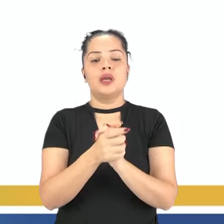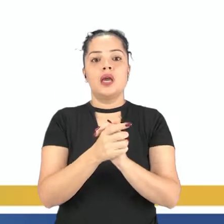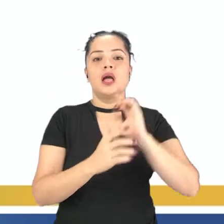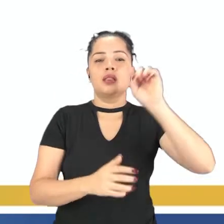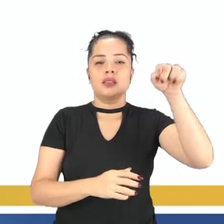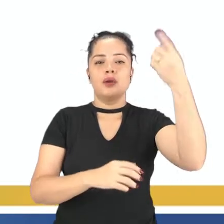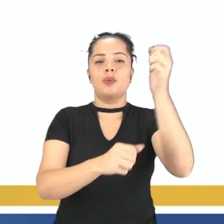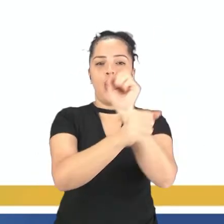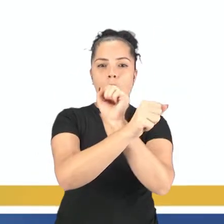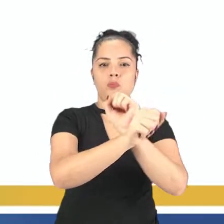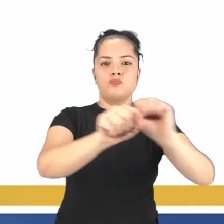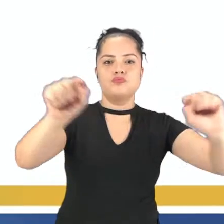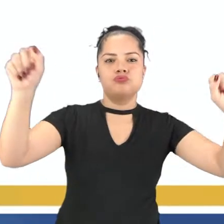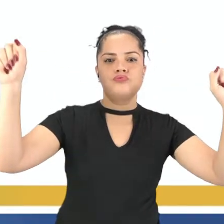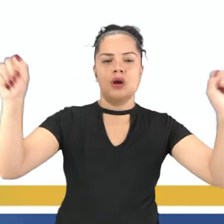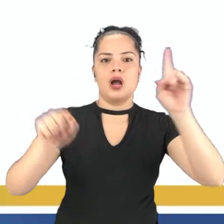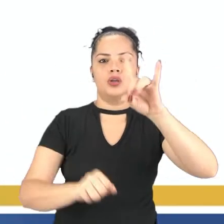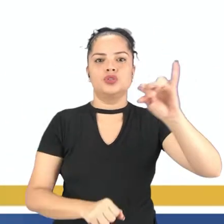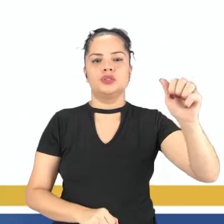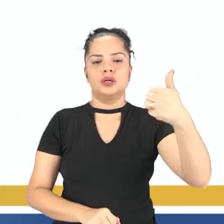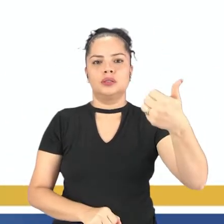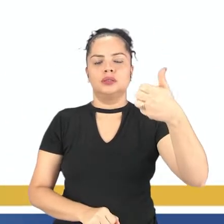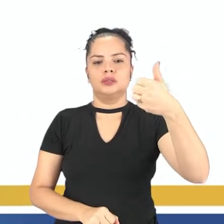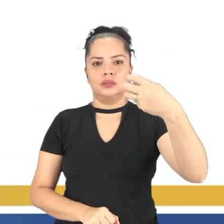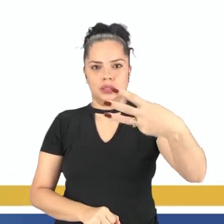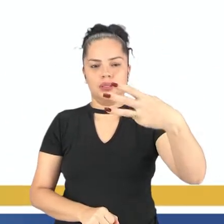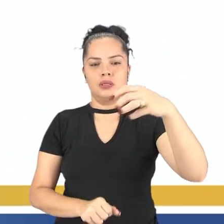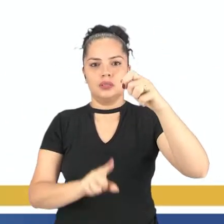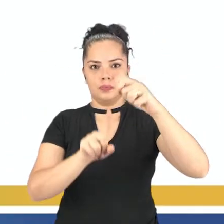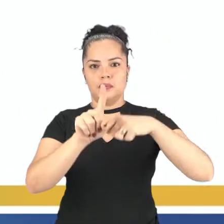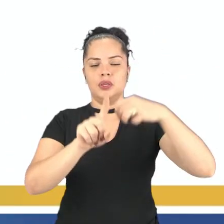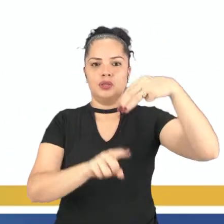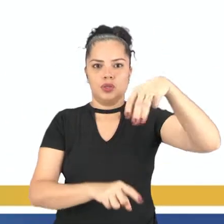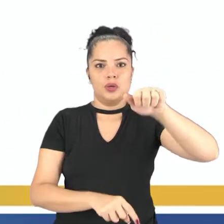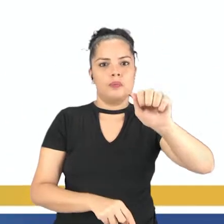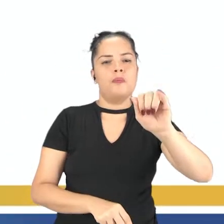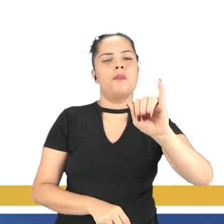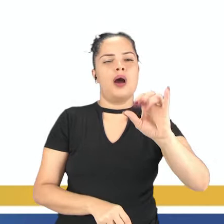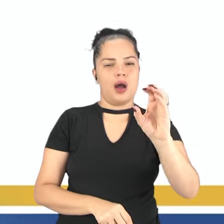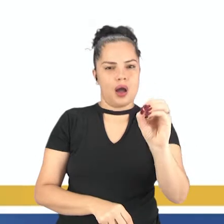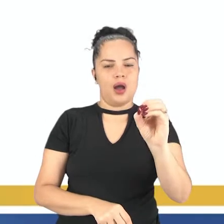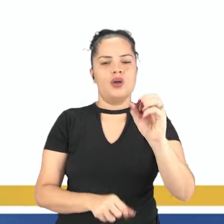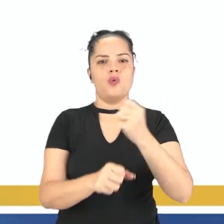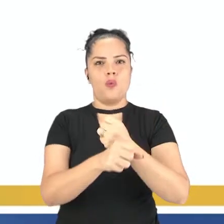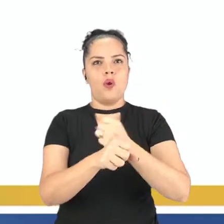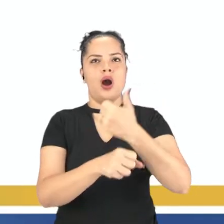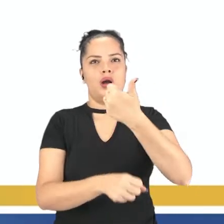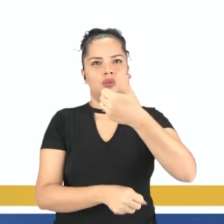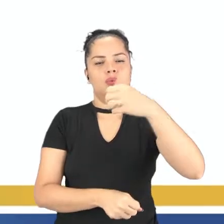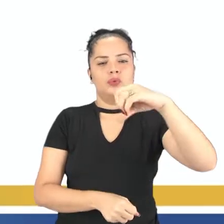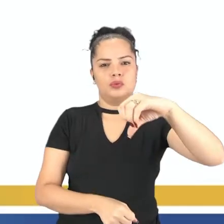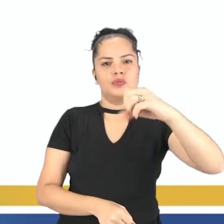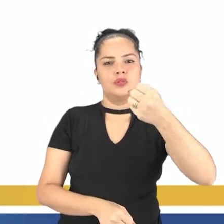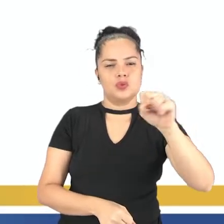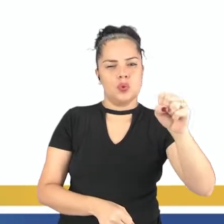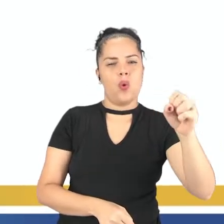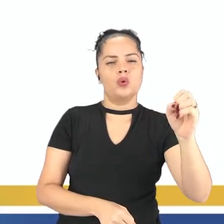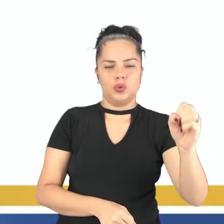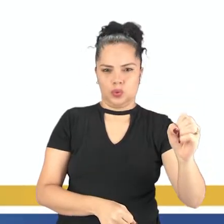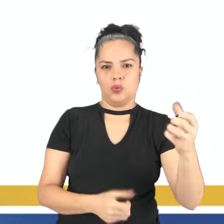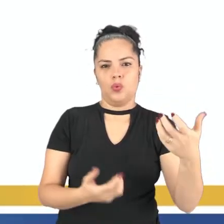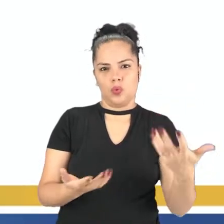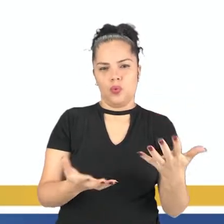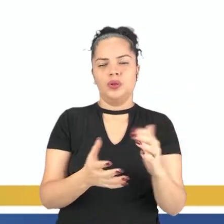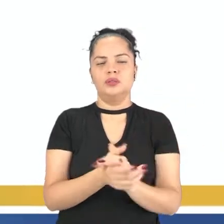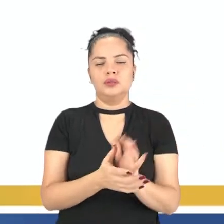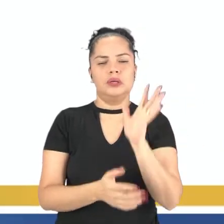da escravidão, no dia 13 de maio de 1888, que aí foi o que o texto já falou, quase mais de 300 anos, mais de